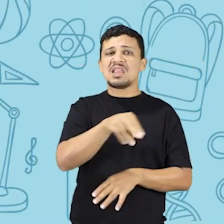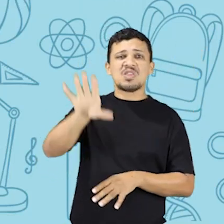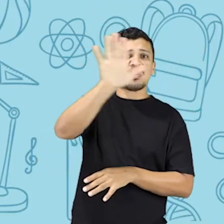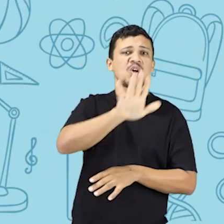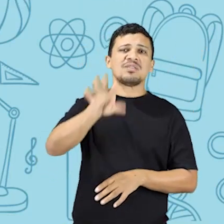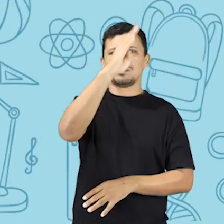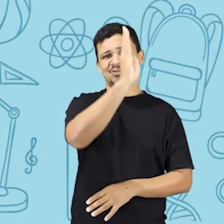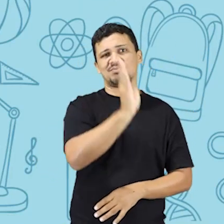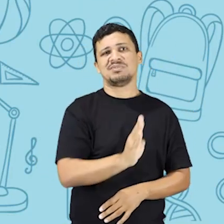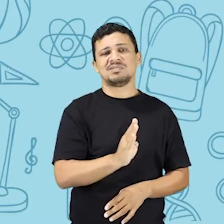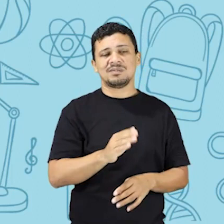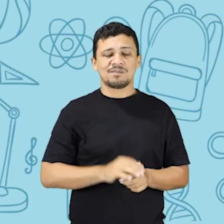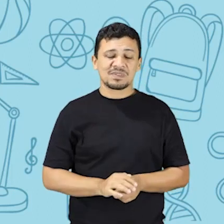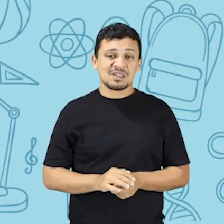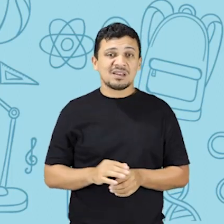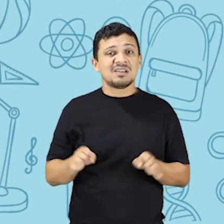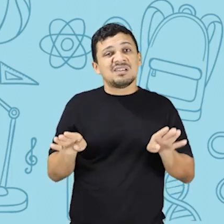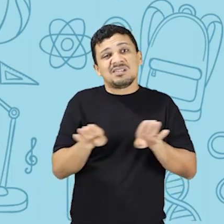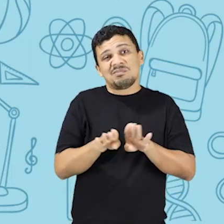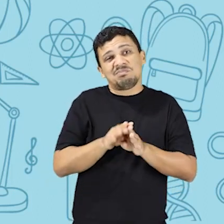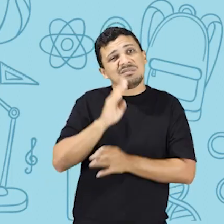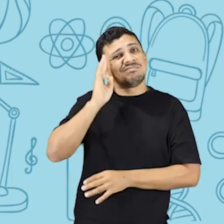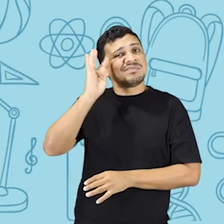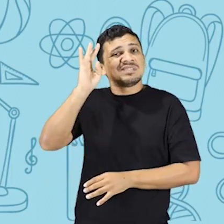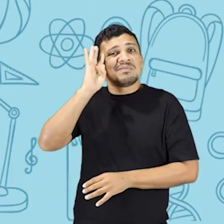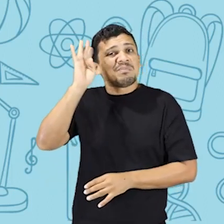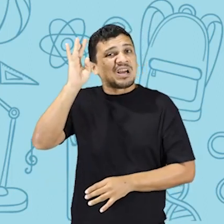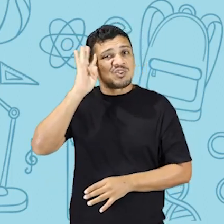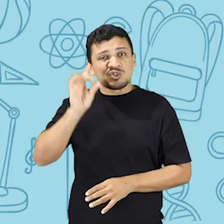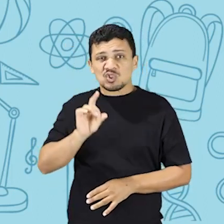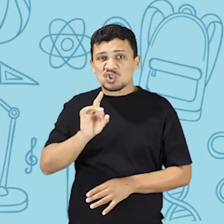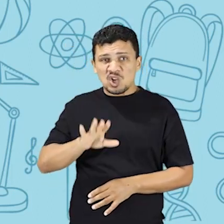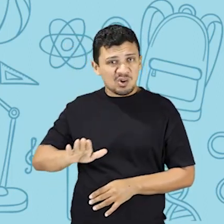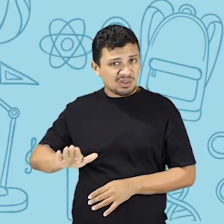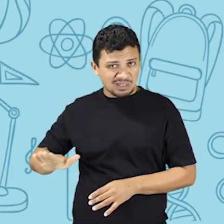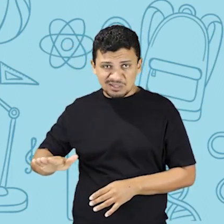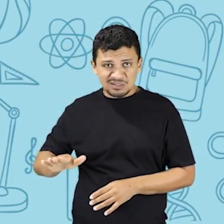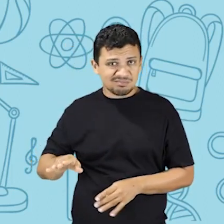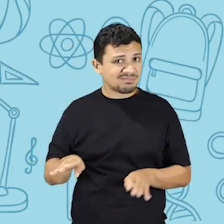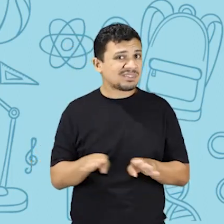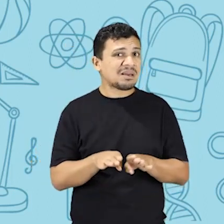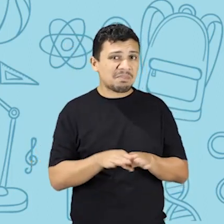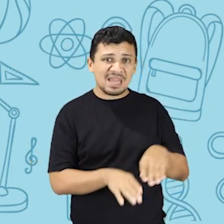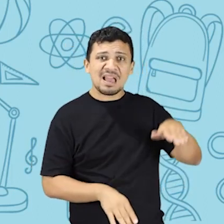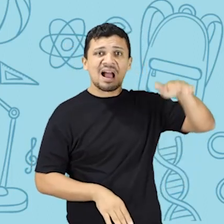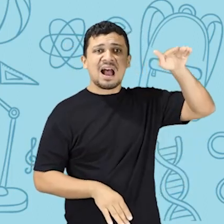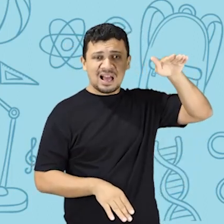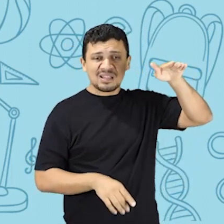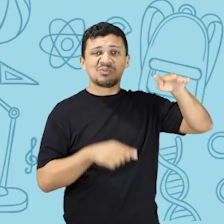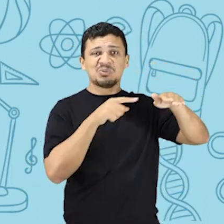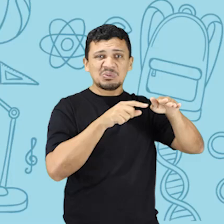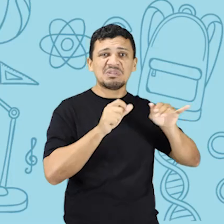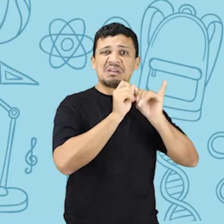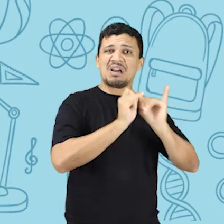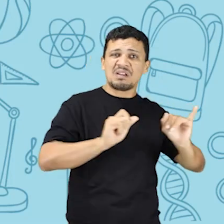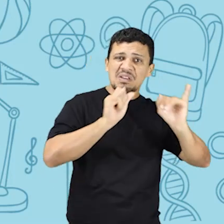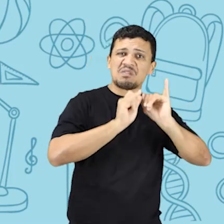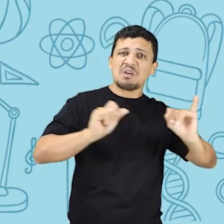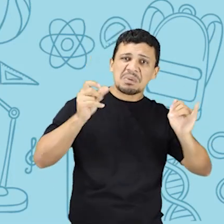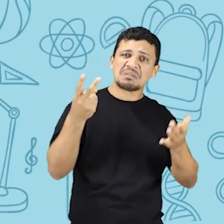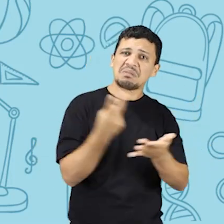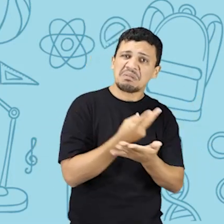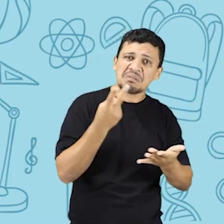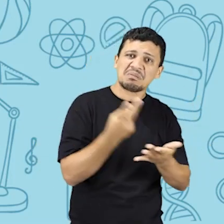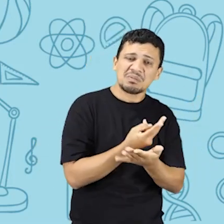Brasil. E esse imaginário não fica restrito às crianças. Adultos reproduzem essa